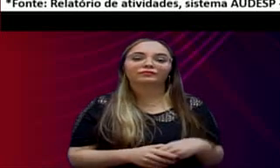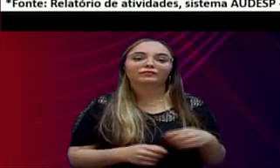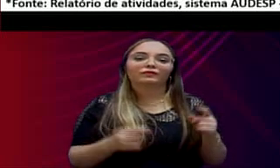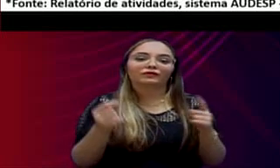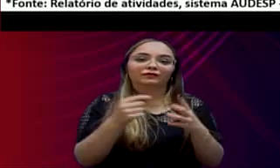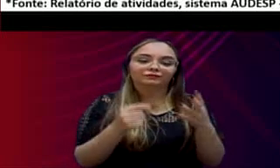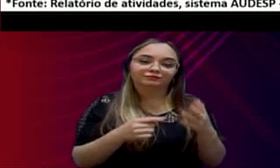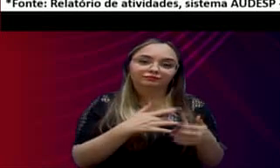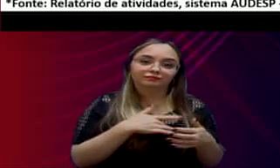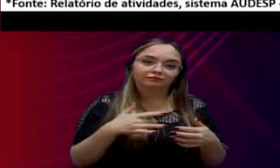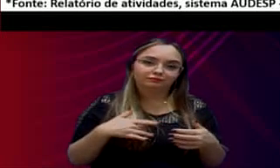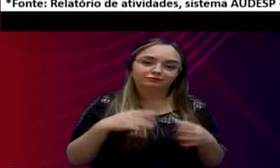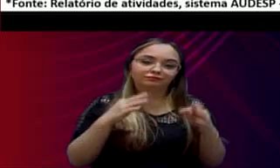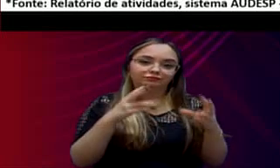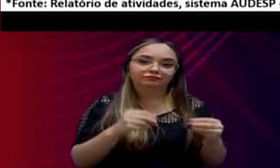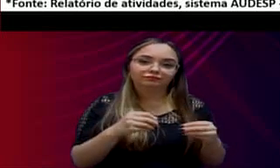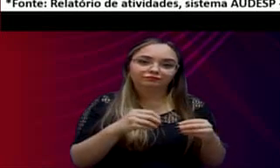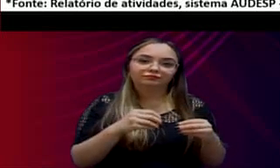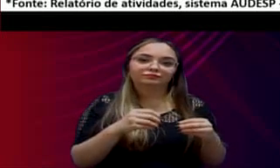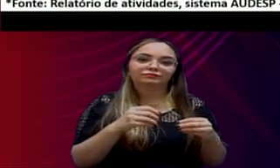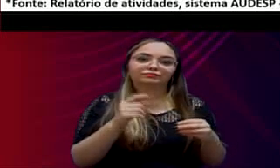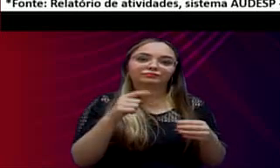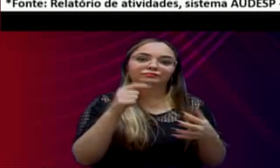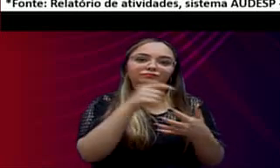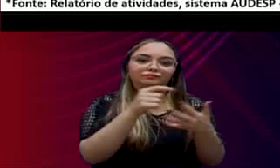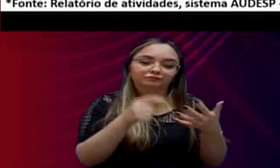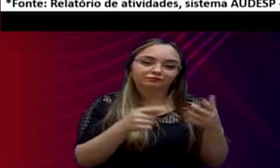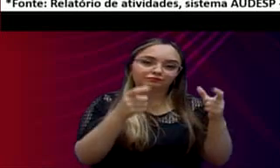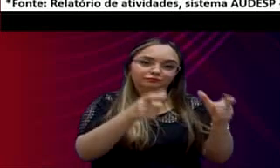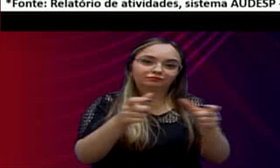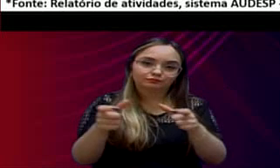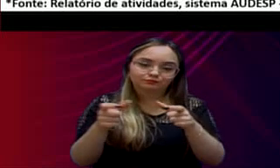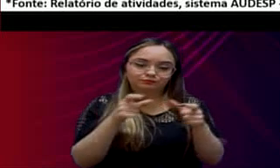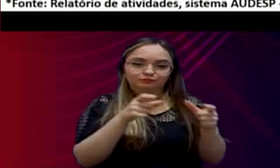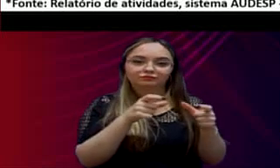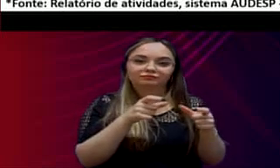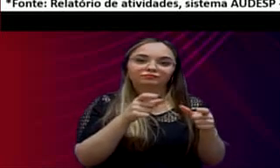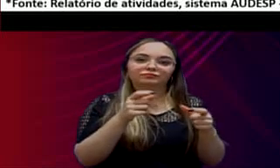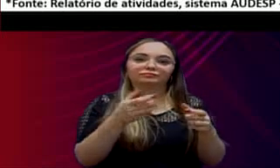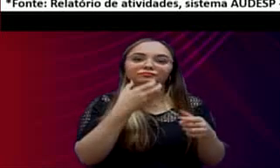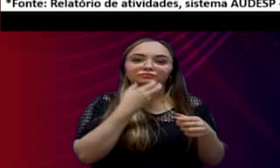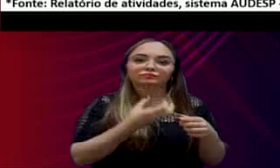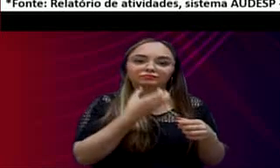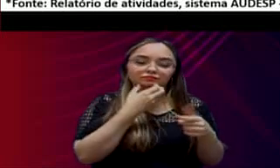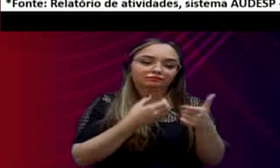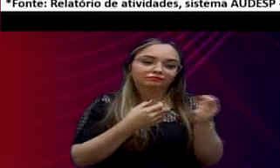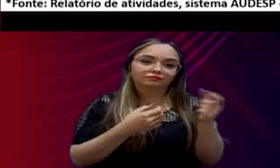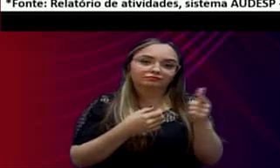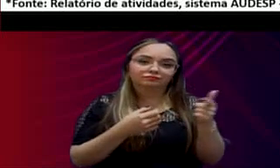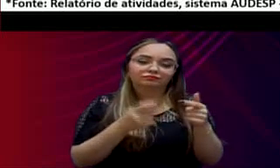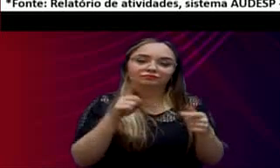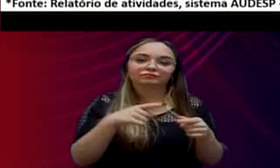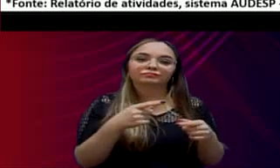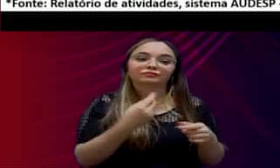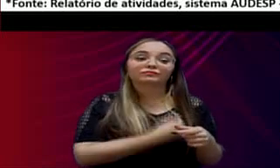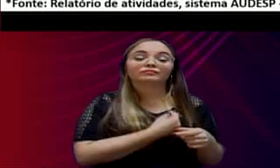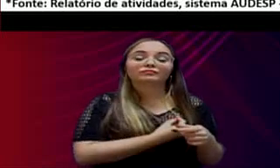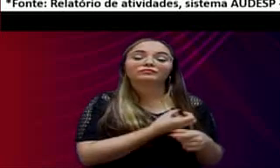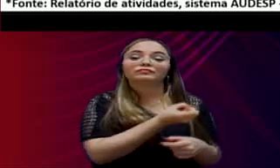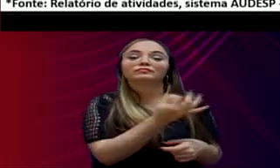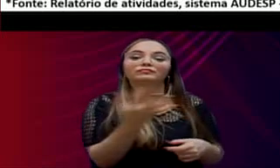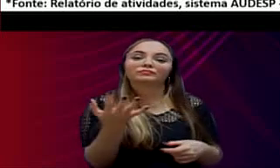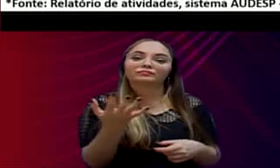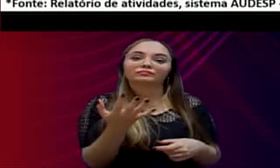atendimento à saúde dos Servidores Independentes unidade de medida em unidade absoluta e se recém dezembro 2022 é aqui a quantidade de vidas